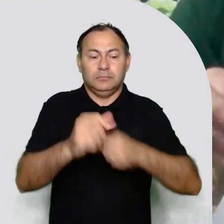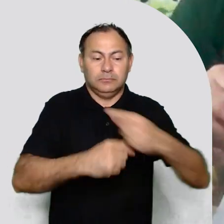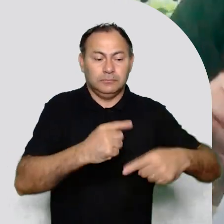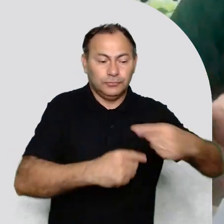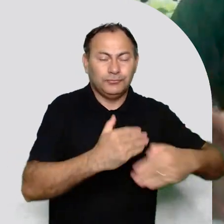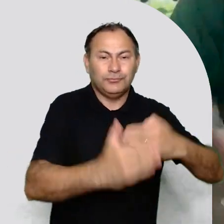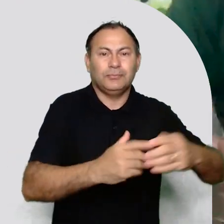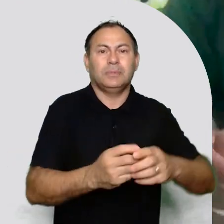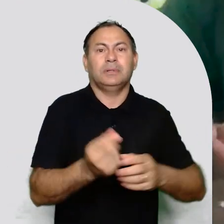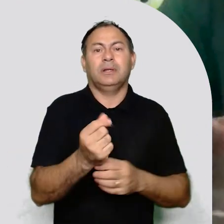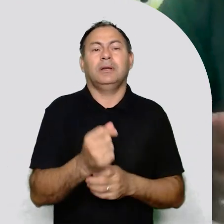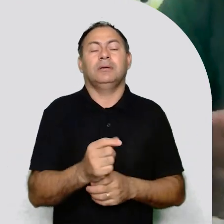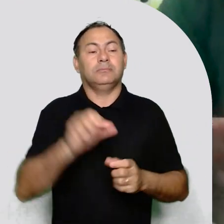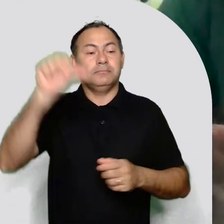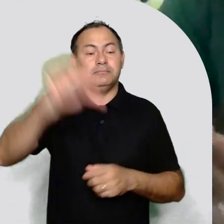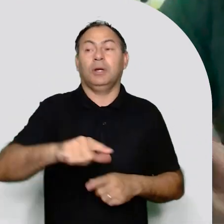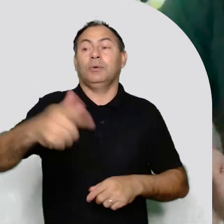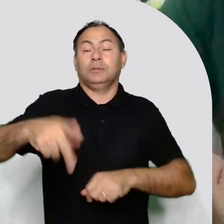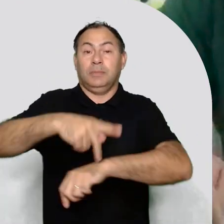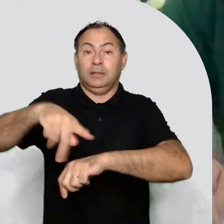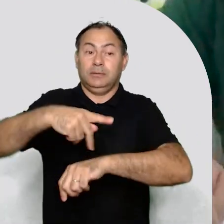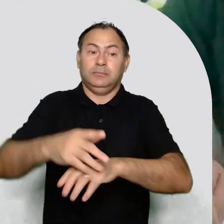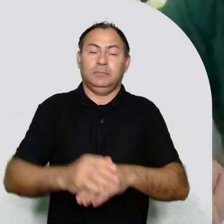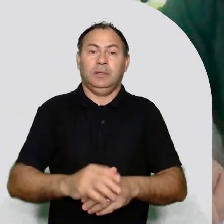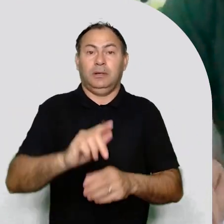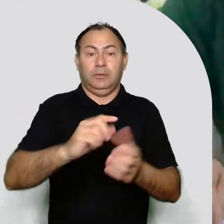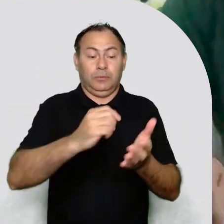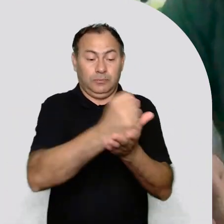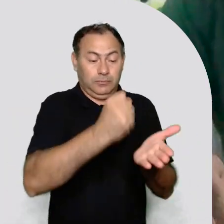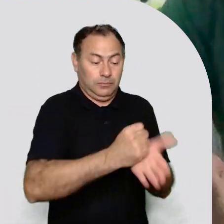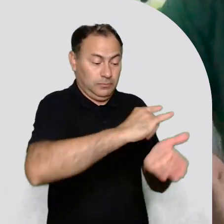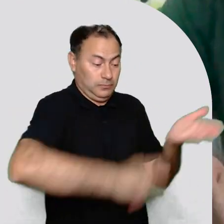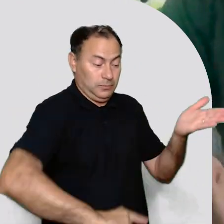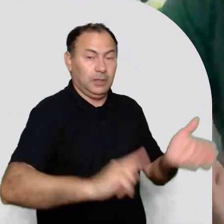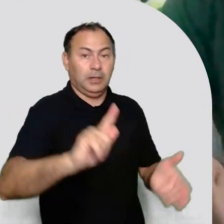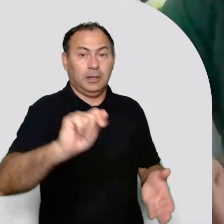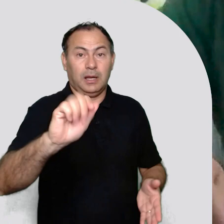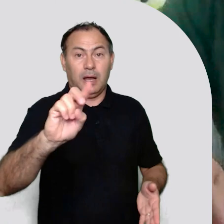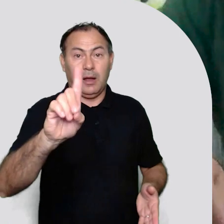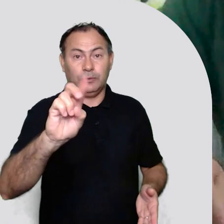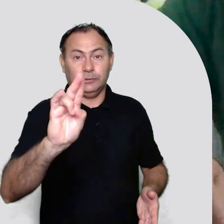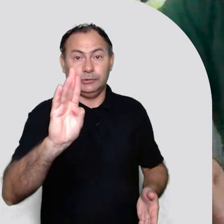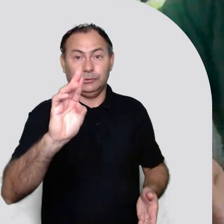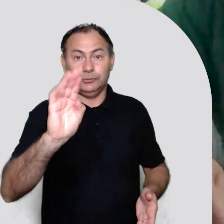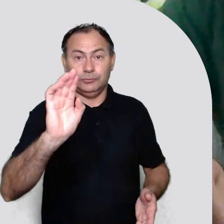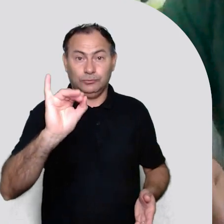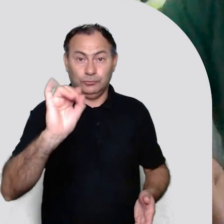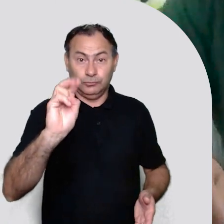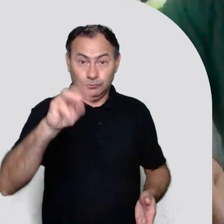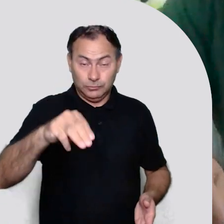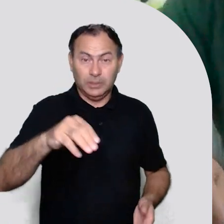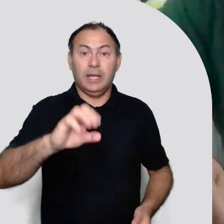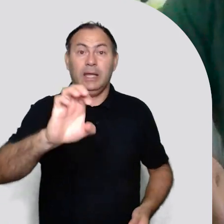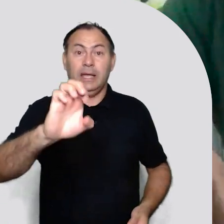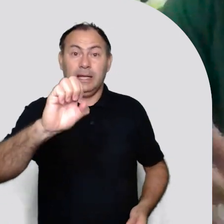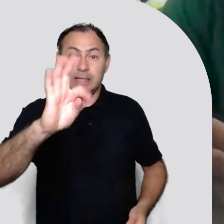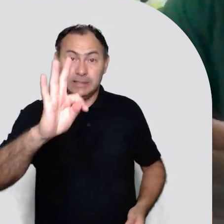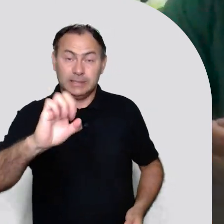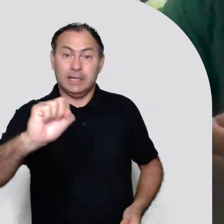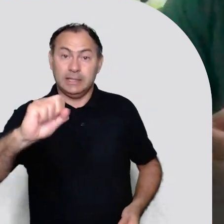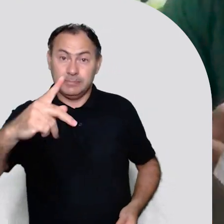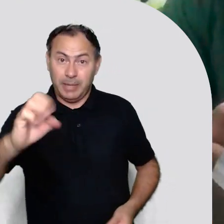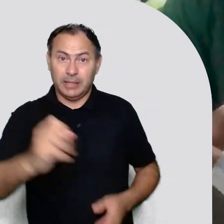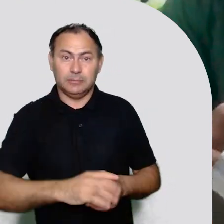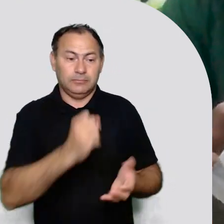esses mercados de câmbio e prejudicar os outros países. A Gaudium et Spes destaca essa preocupação e afirma que devemos providenciar que as